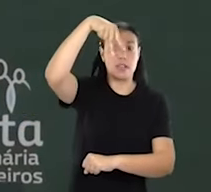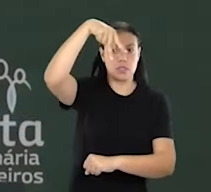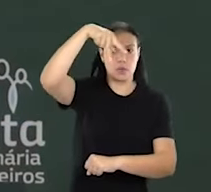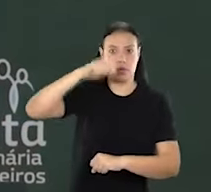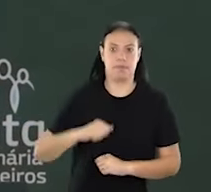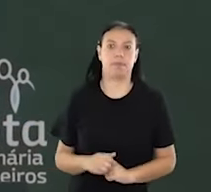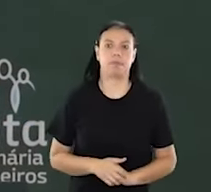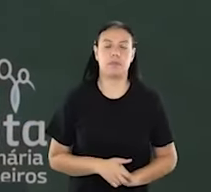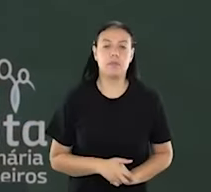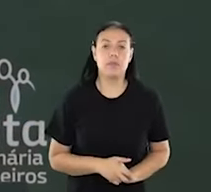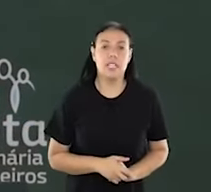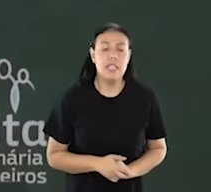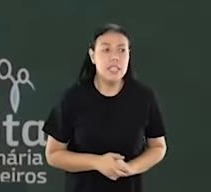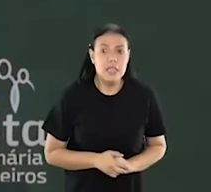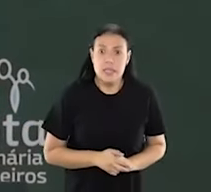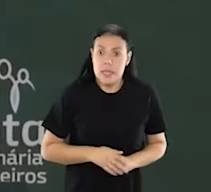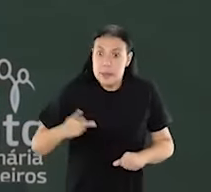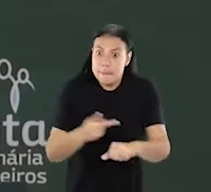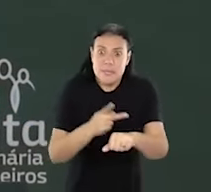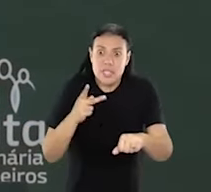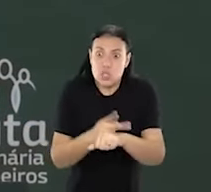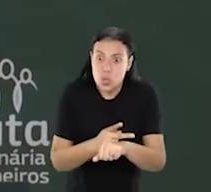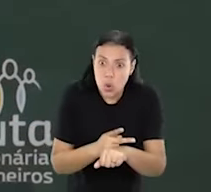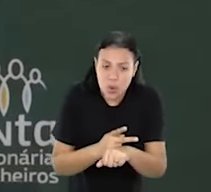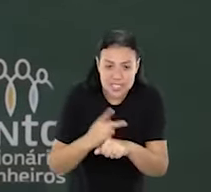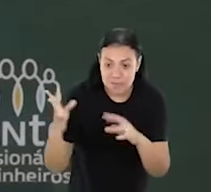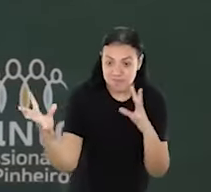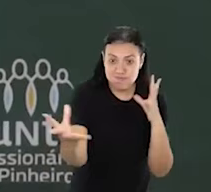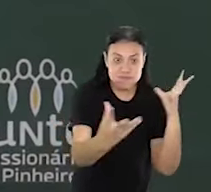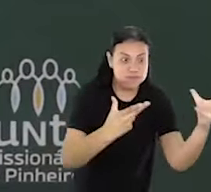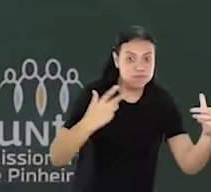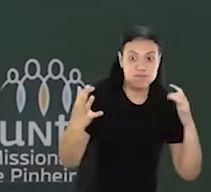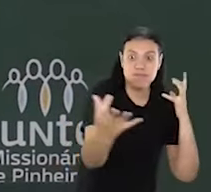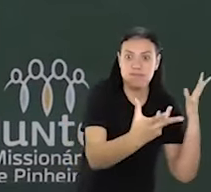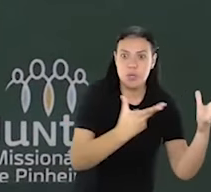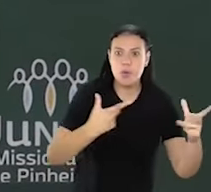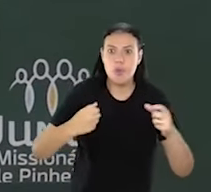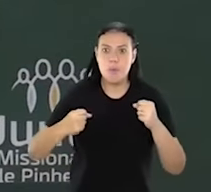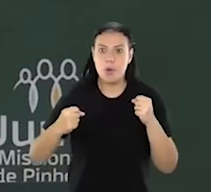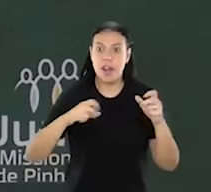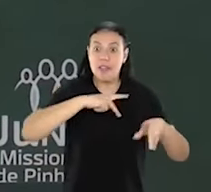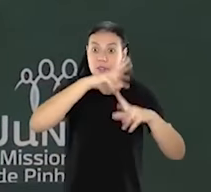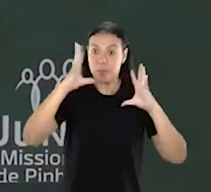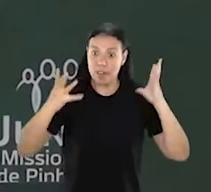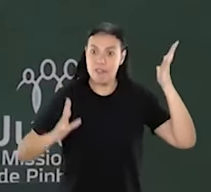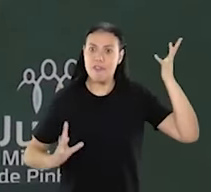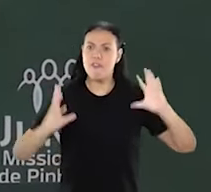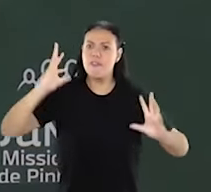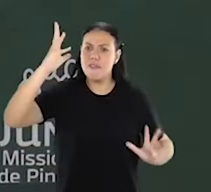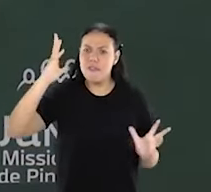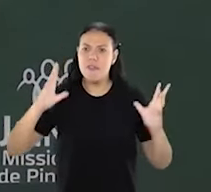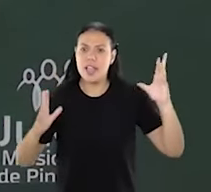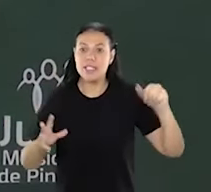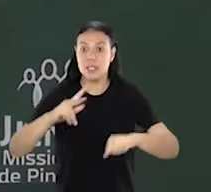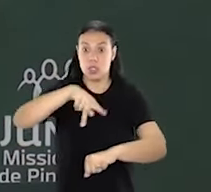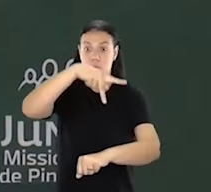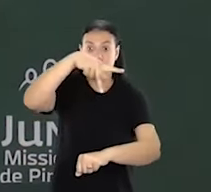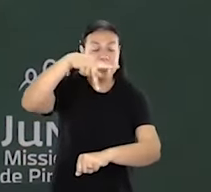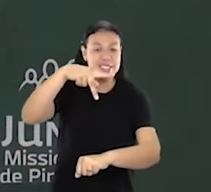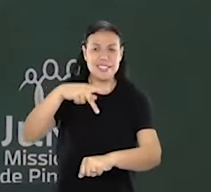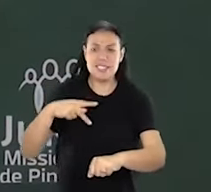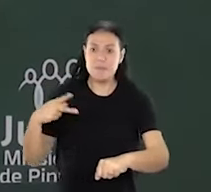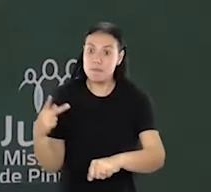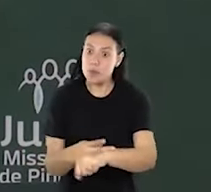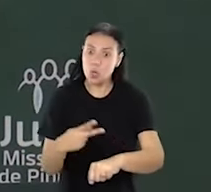diversos lugares do mundo para aquela festa. Era uma festa que mexia